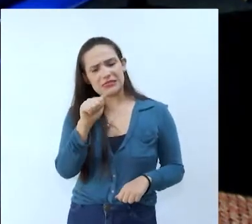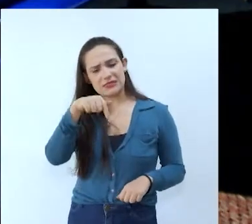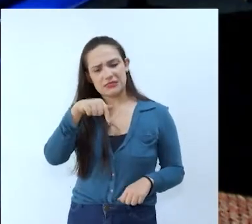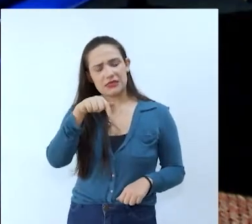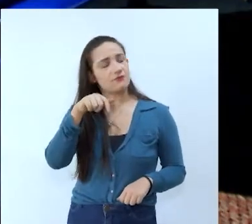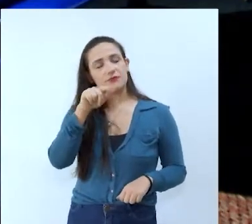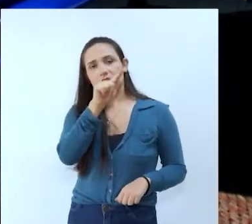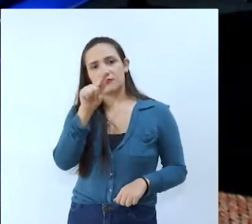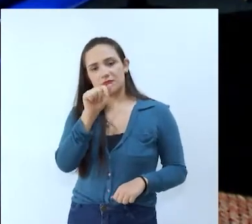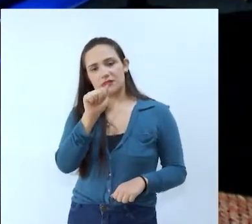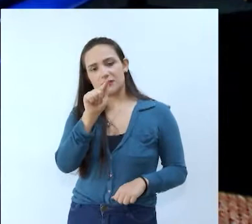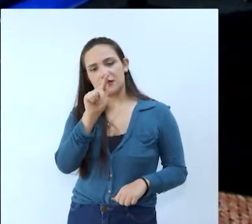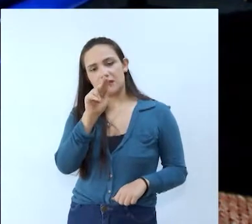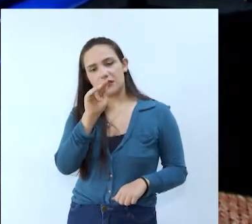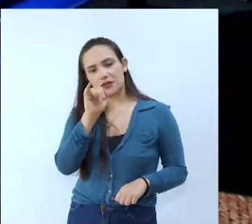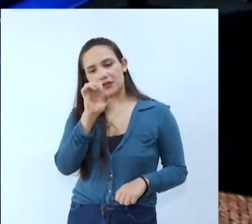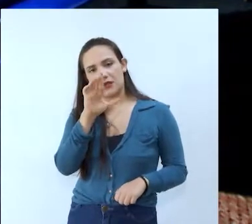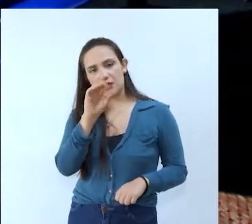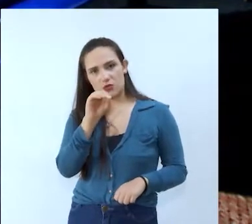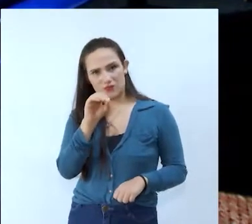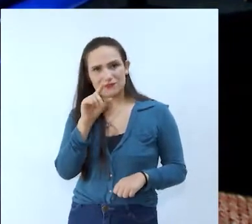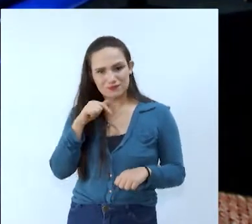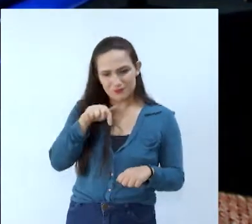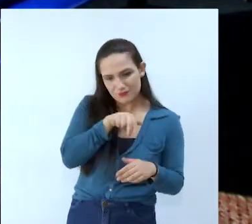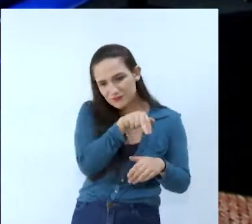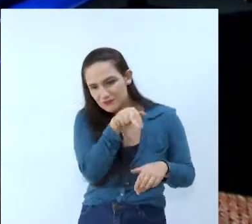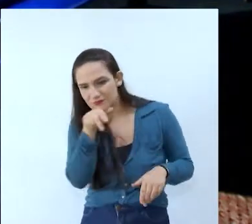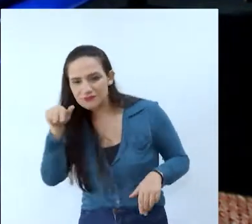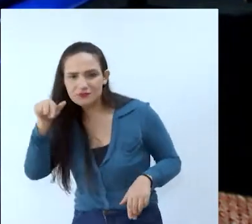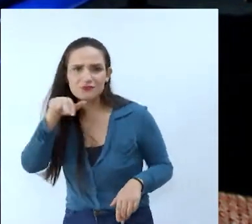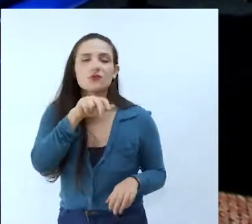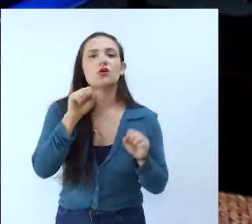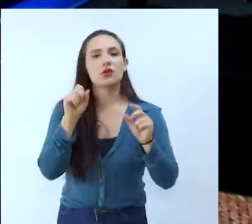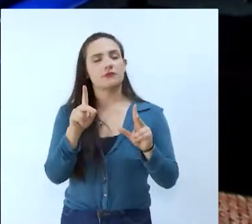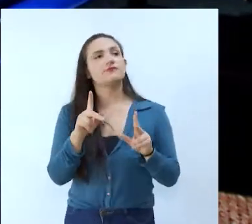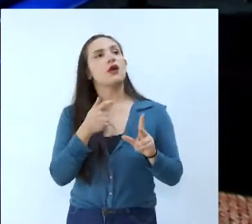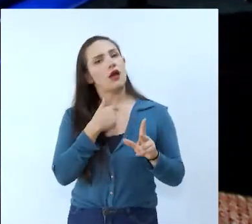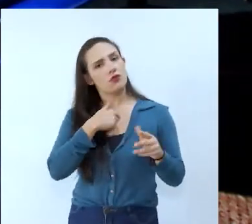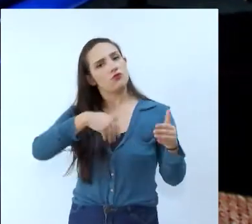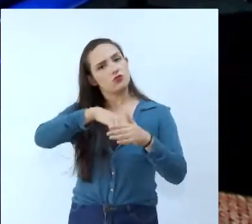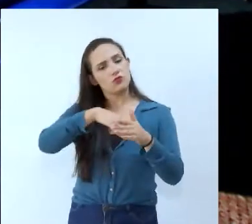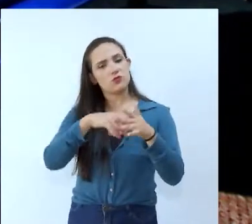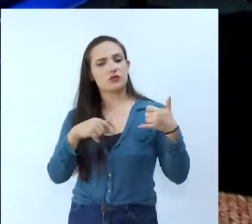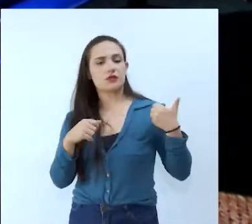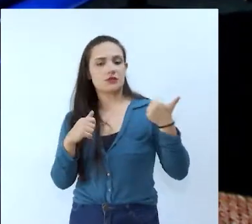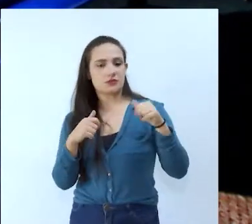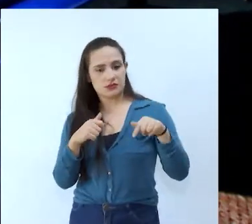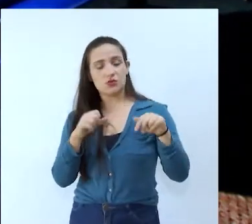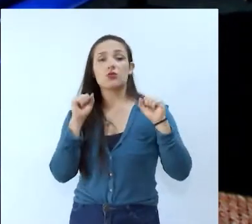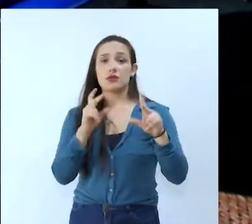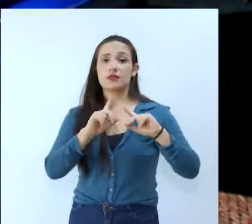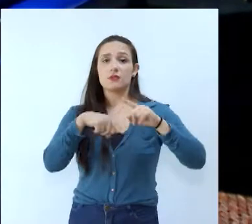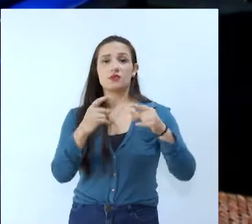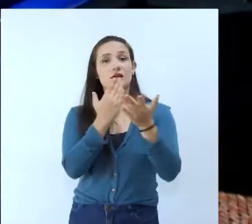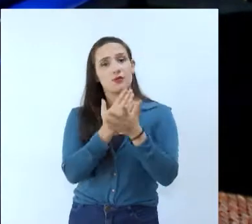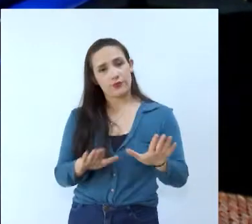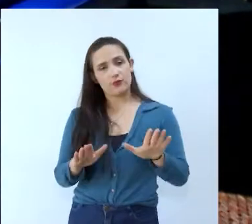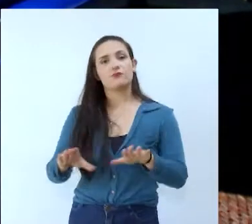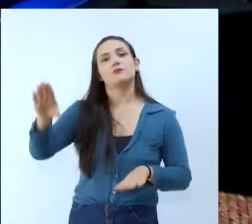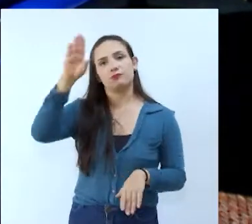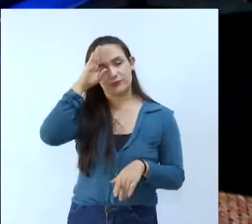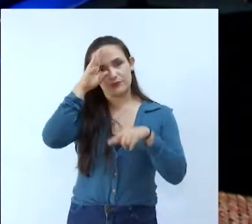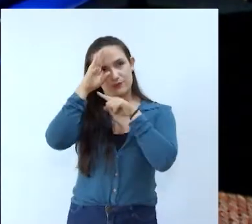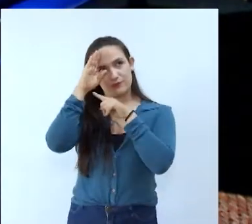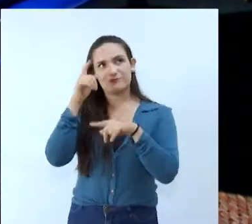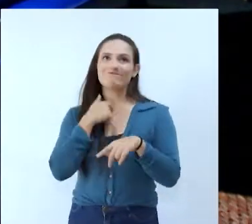tentei tirar documento, para ser rimo de família, para não servir, né, na época. Só que na época, cara grande, bicho, atleta ainda. E ia fazer na PE